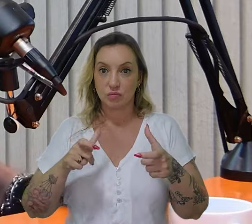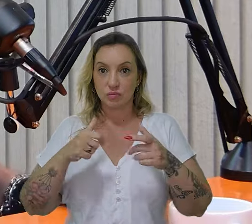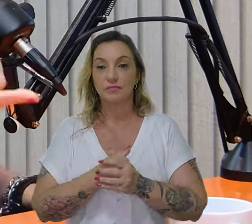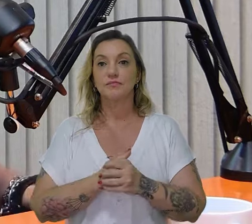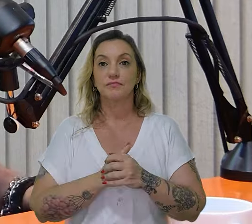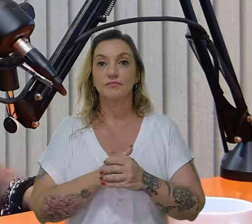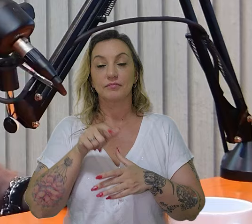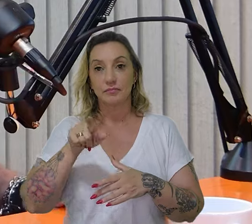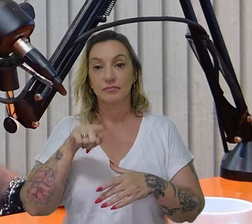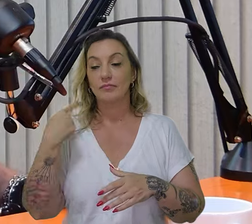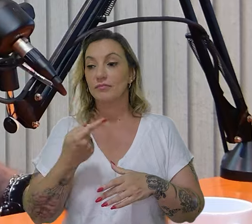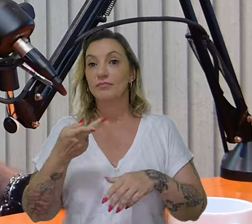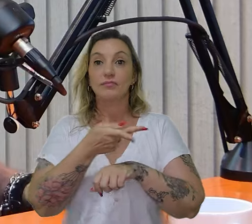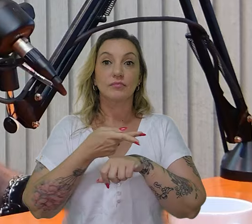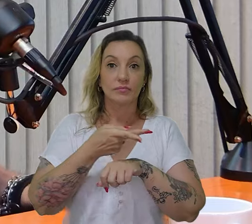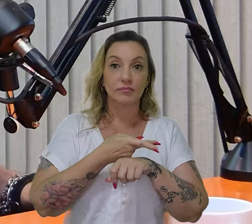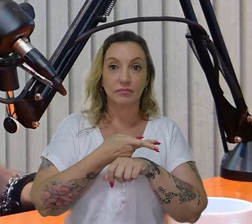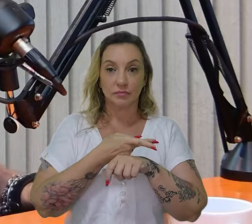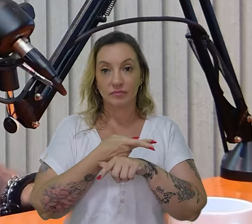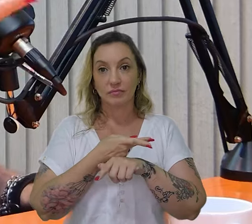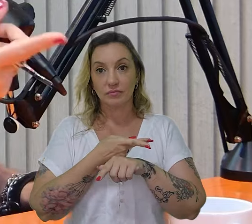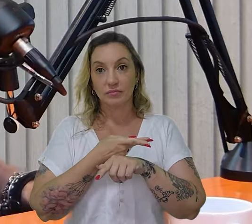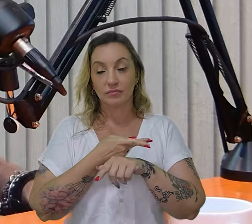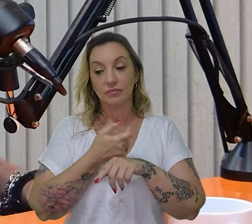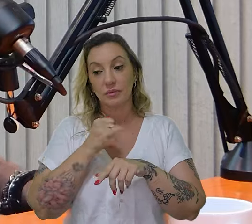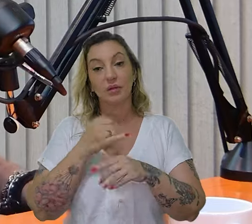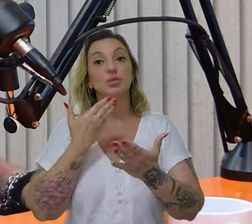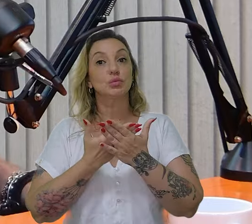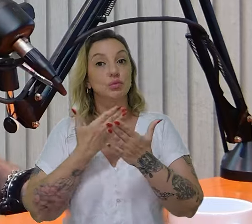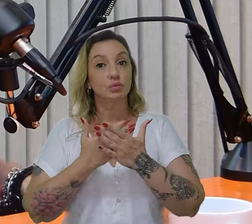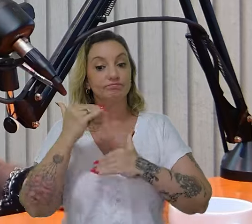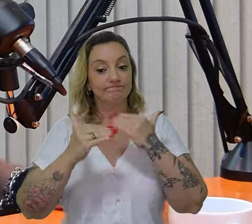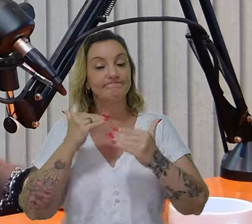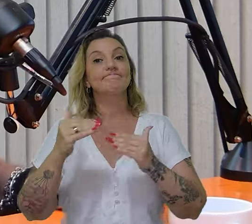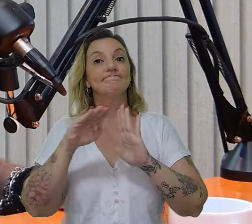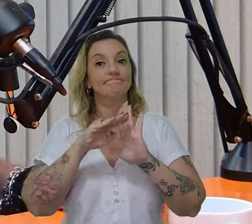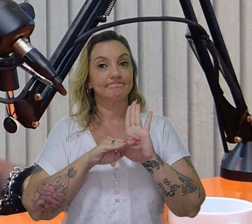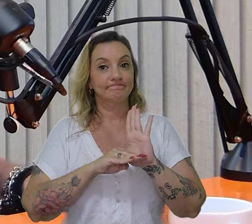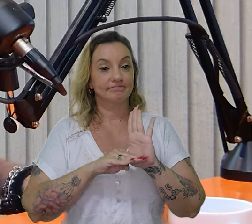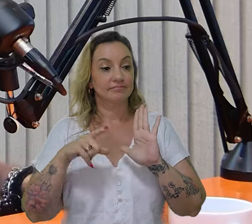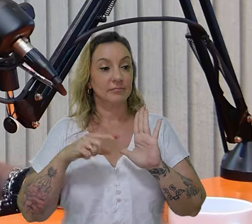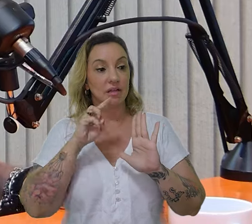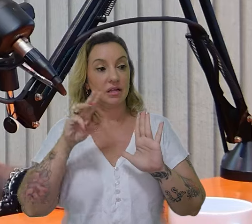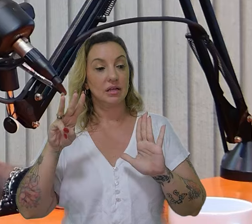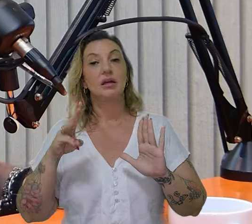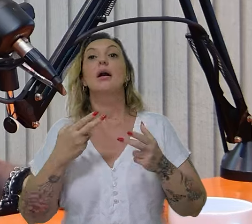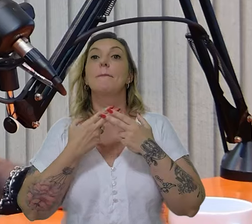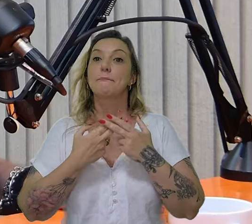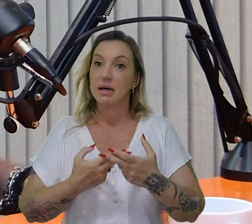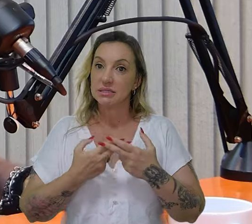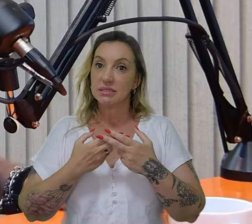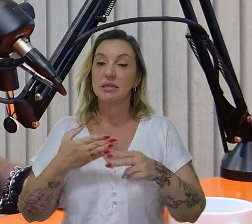né E é isso que a gente busca com essa Só que você tem que estudar o programa né você falou tem todos os programas no site você tem que ter a paciência de